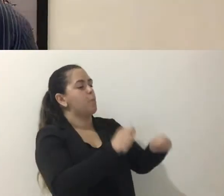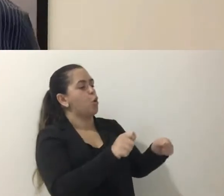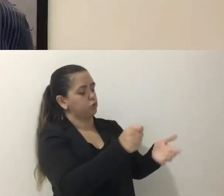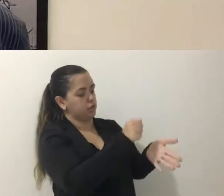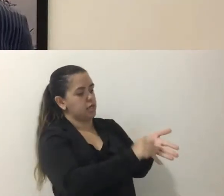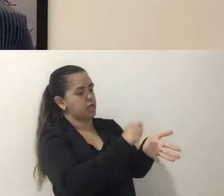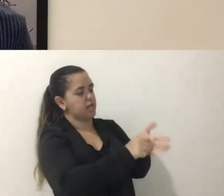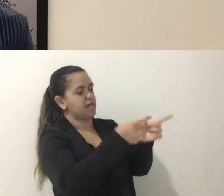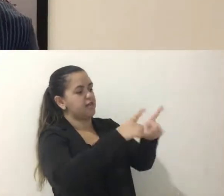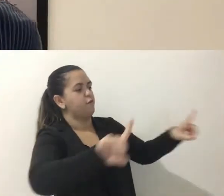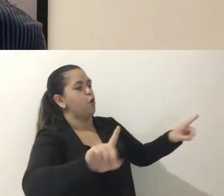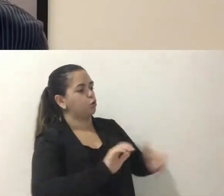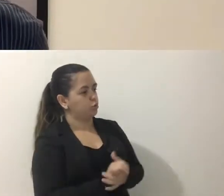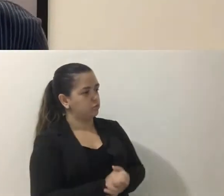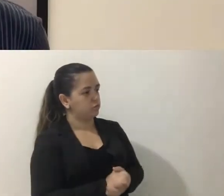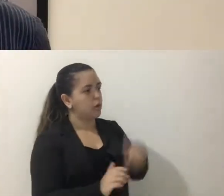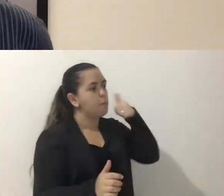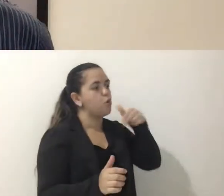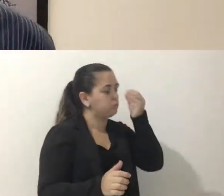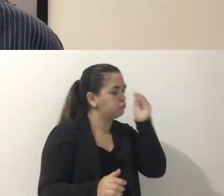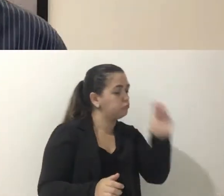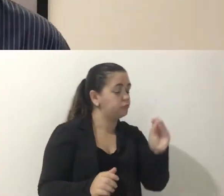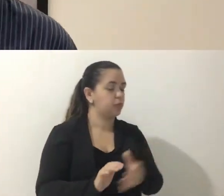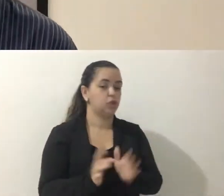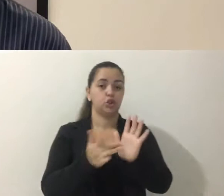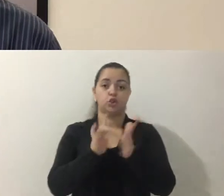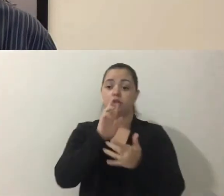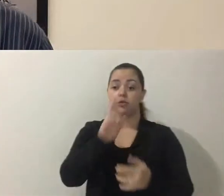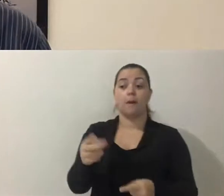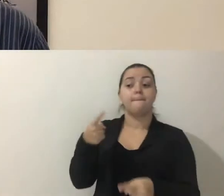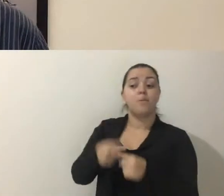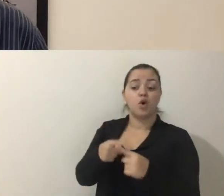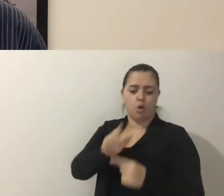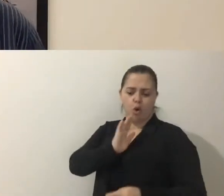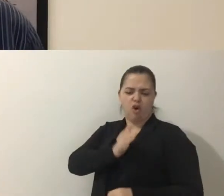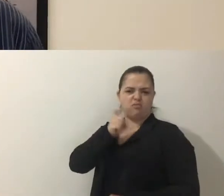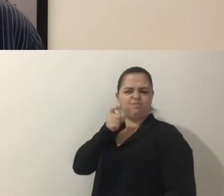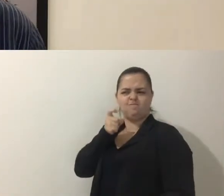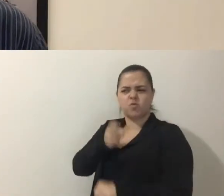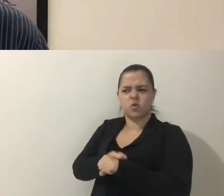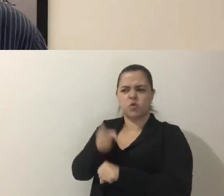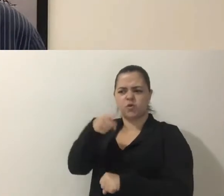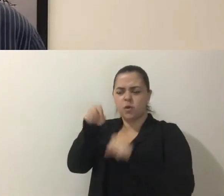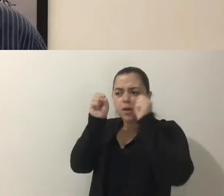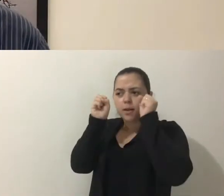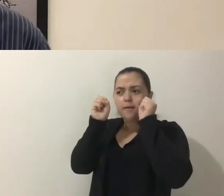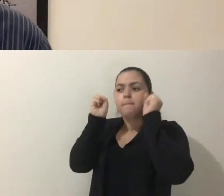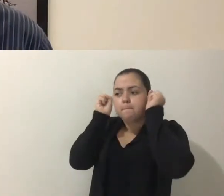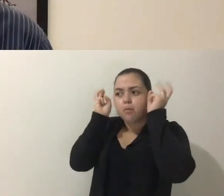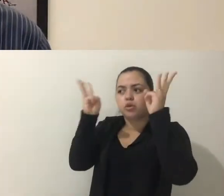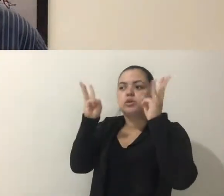divórcio e repudiar a mulher? Jesus respondeu: foi por causa da dureza do coração de vocês que